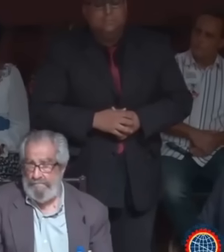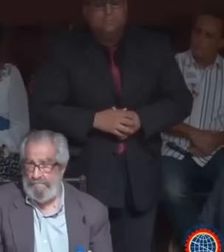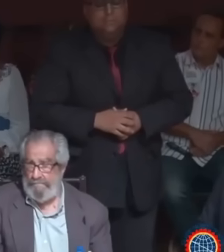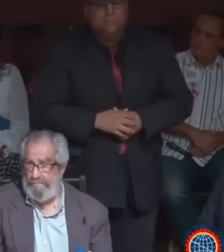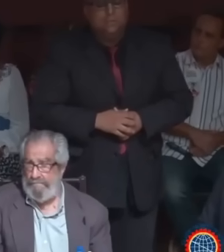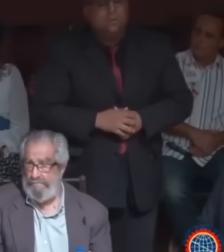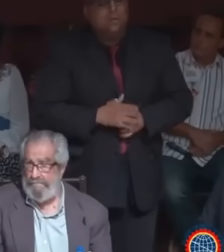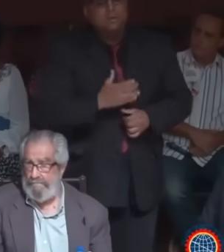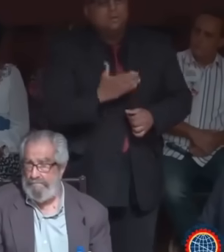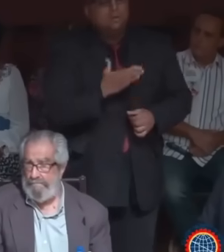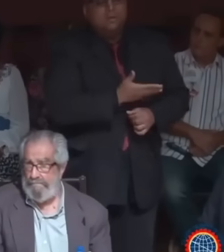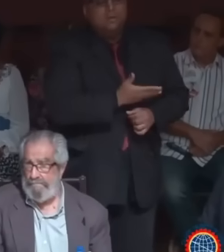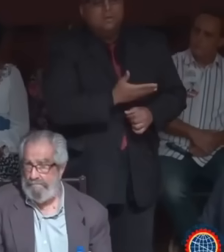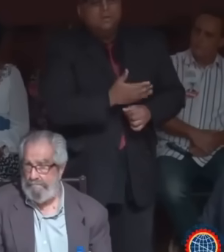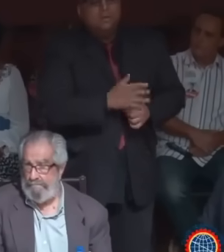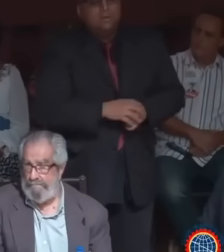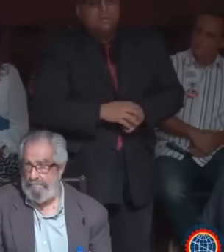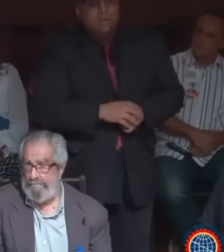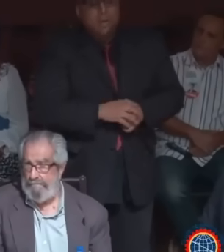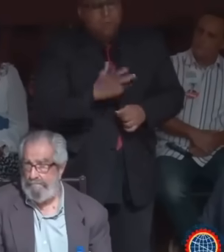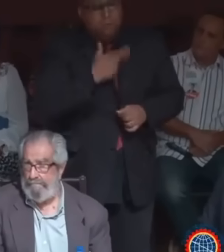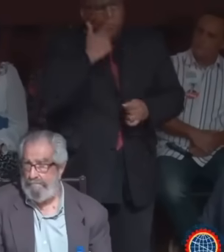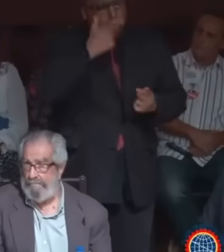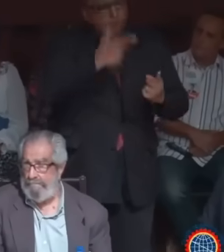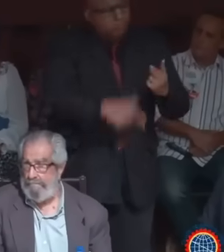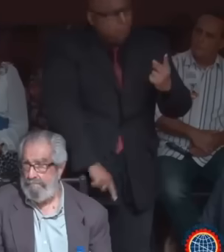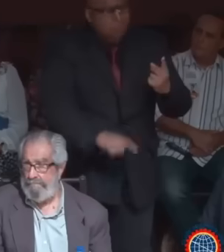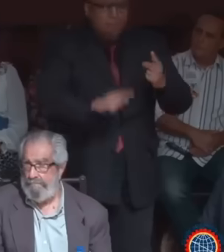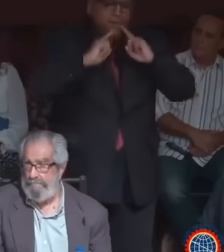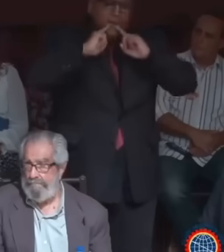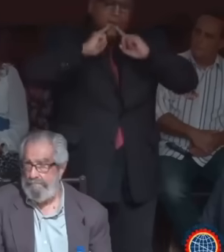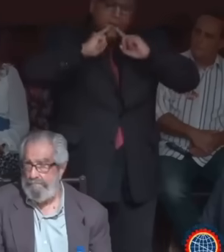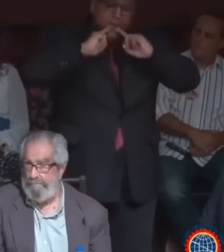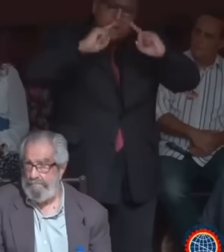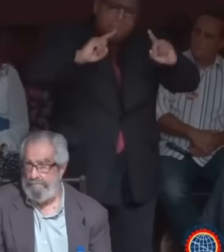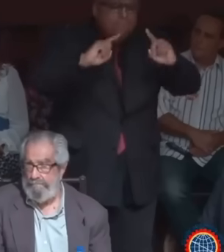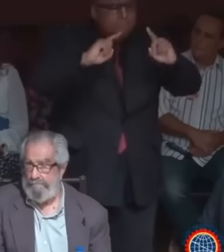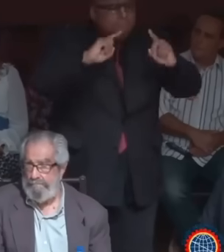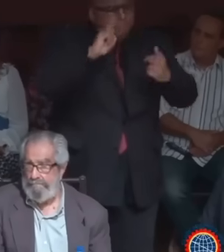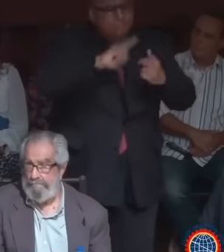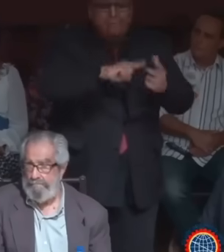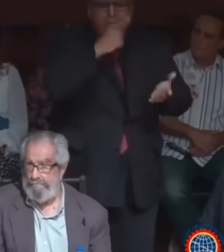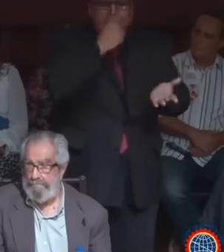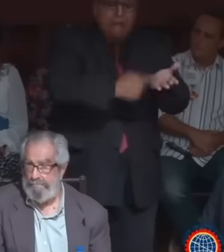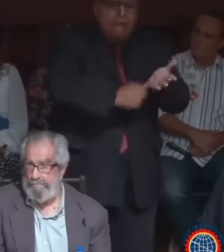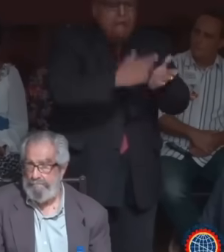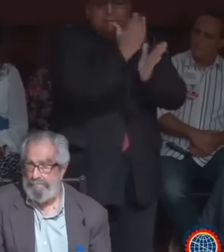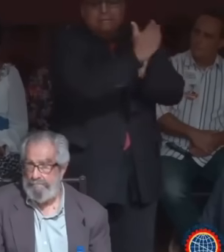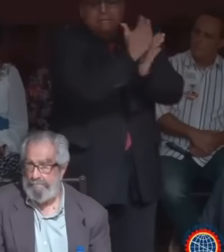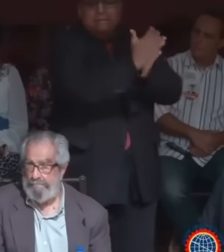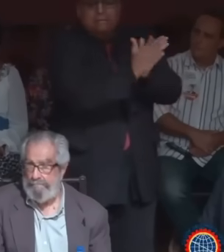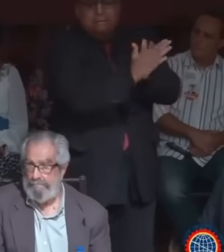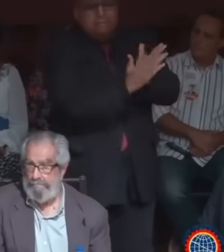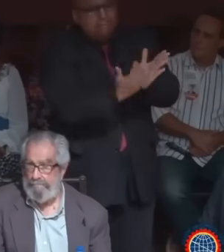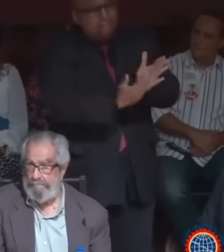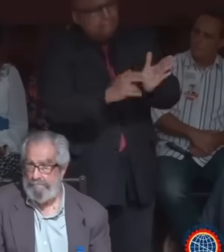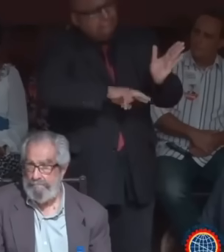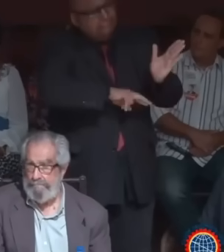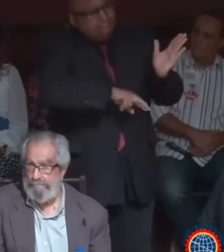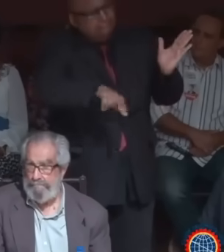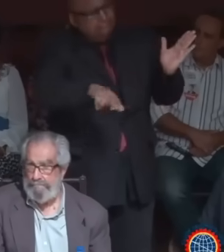Ao invés de repetir as reivindicações e a agenda aqui formulada pelas várias